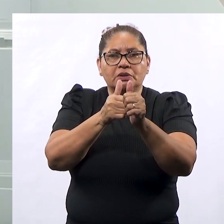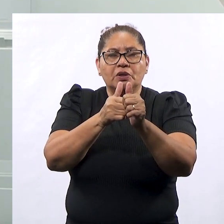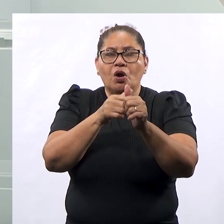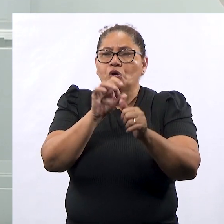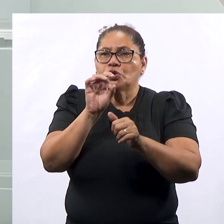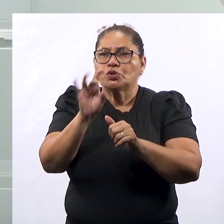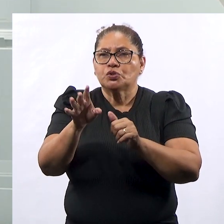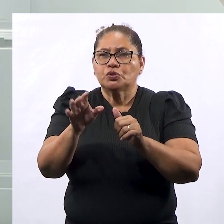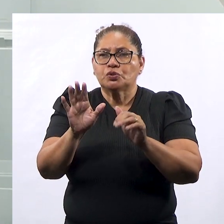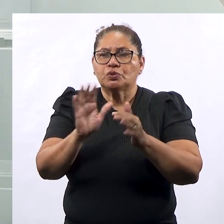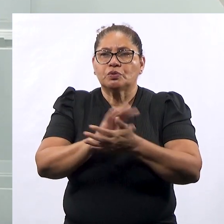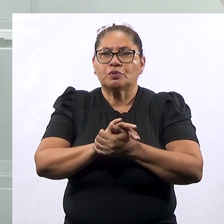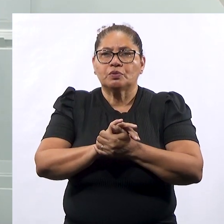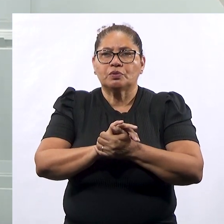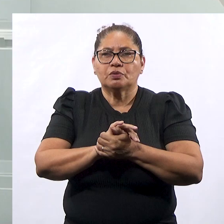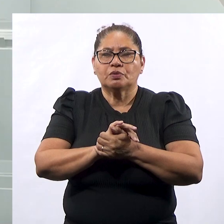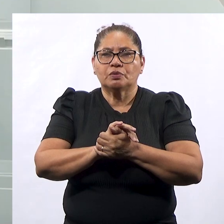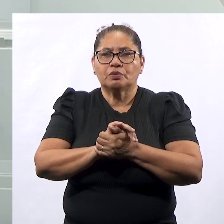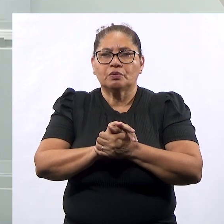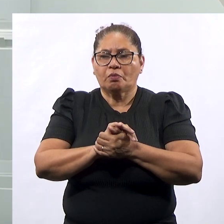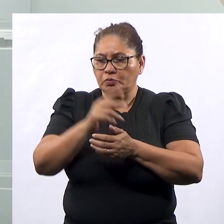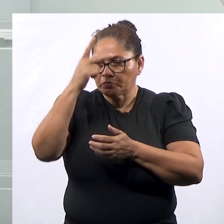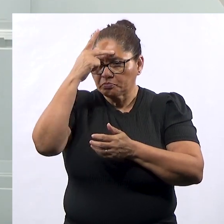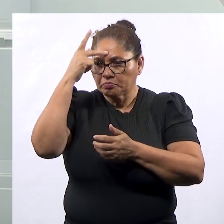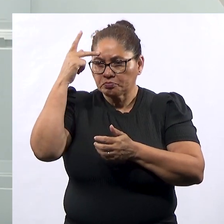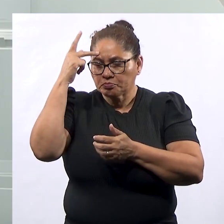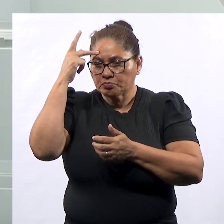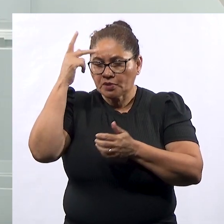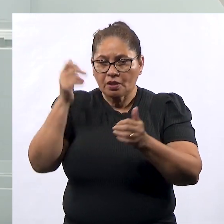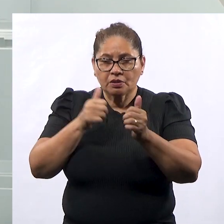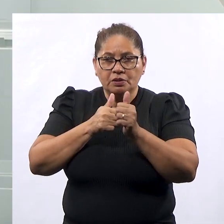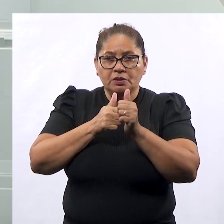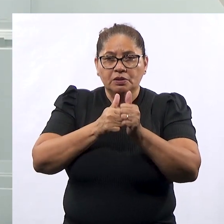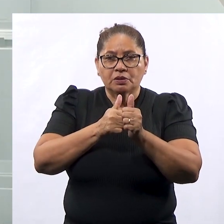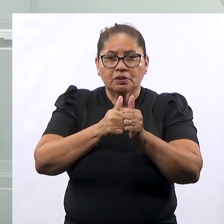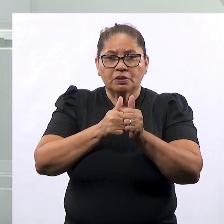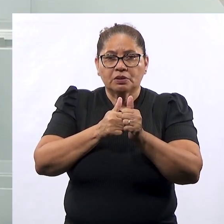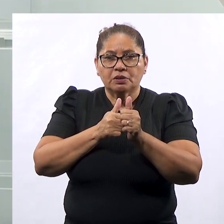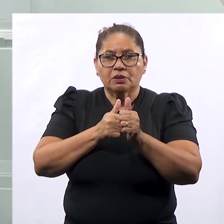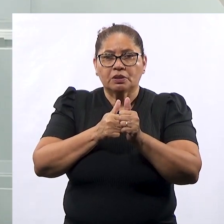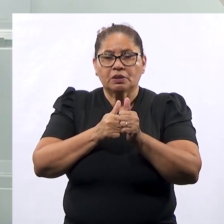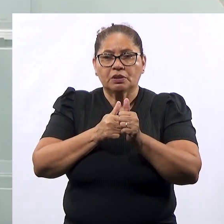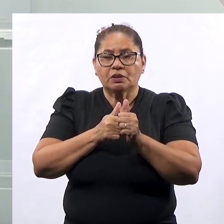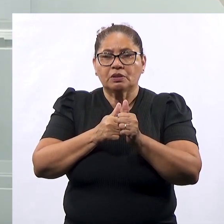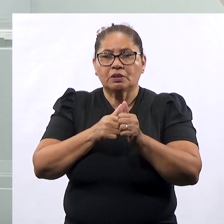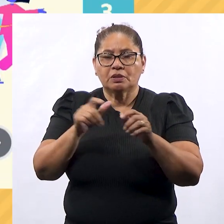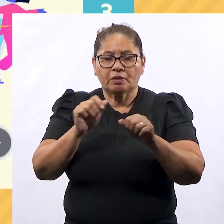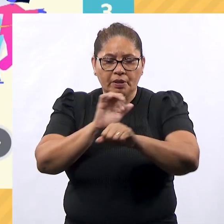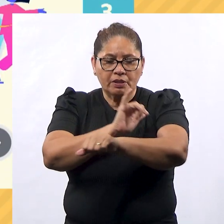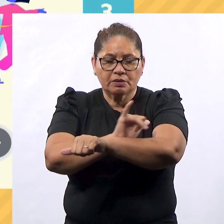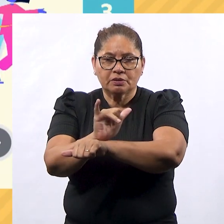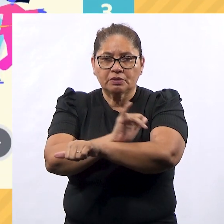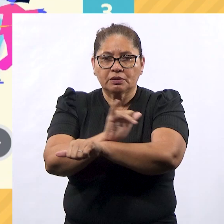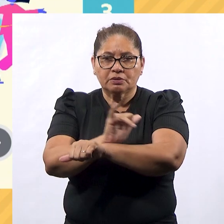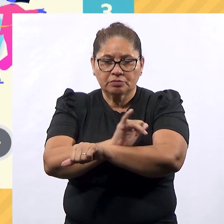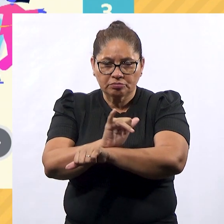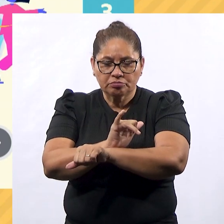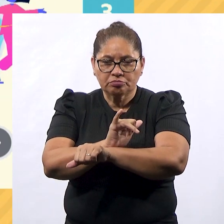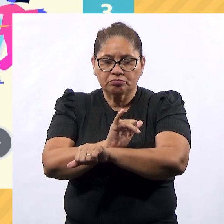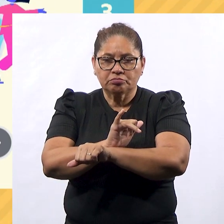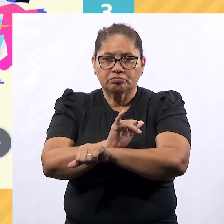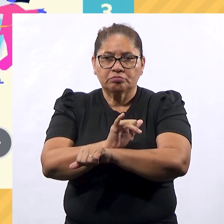mas você não é só acompanhar como espectador, mas você acompanhar e intervir. Olha só, estratégia